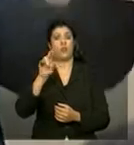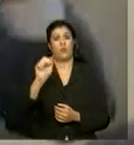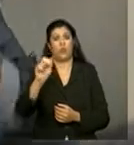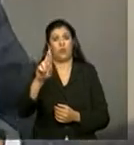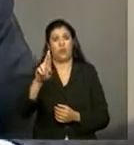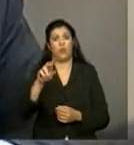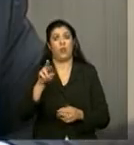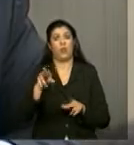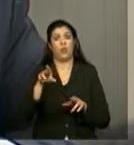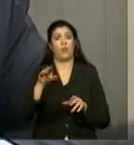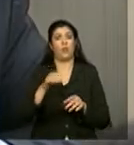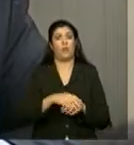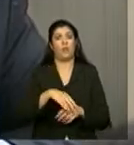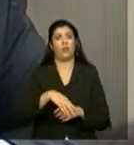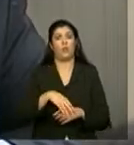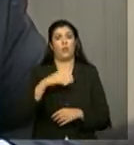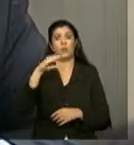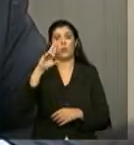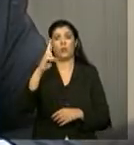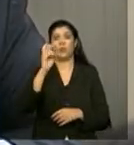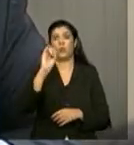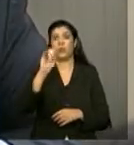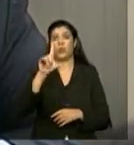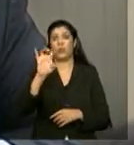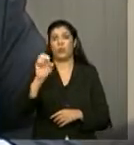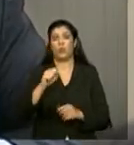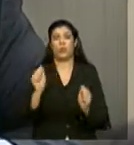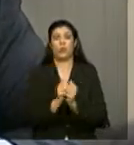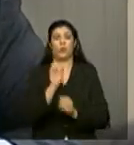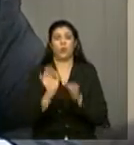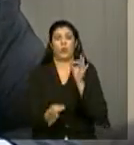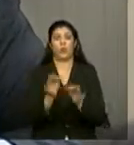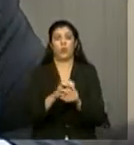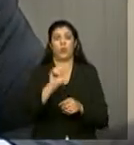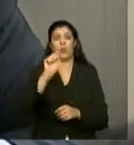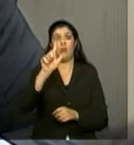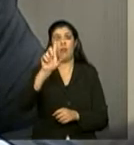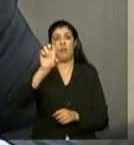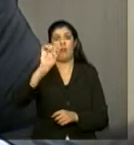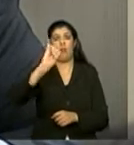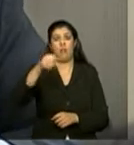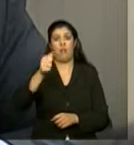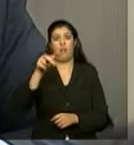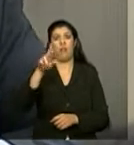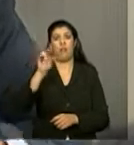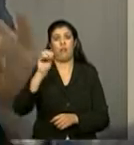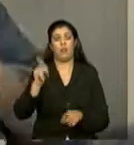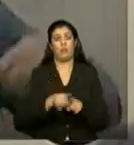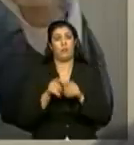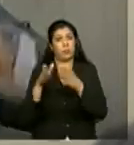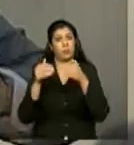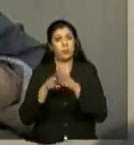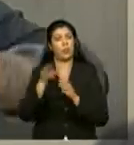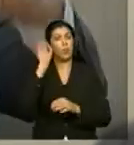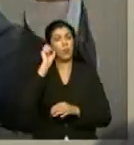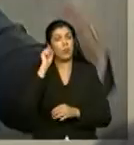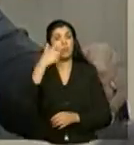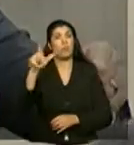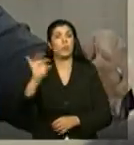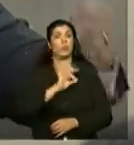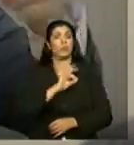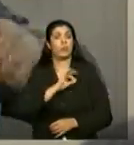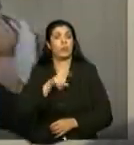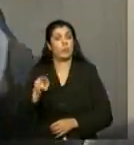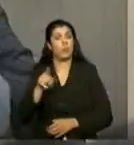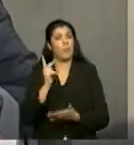chile através do do do juiz alejandro madrid solicitou e ouviu inclusive um desses agentes é o